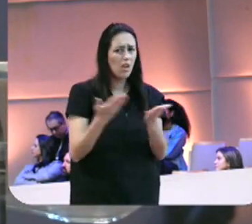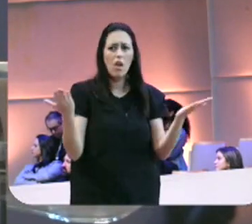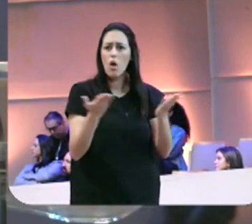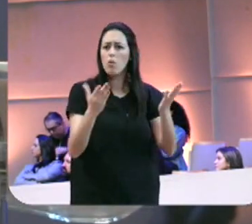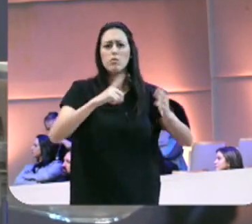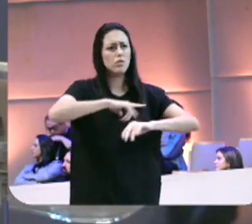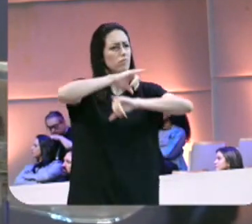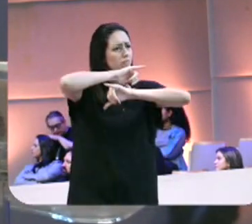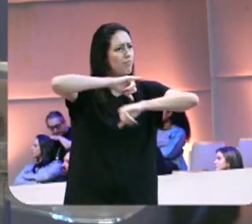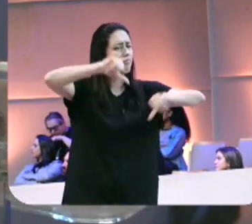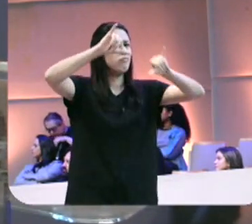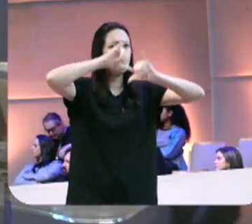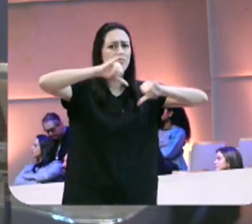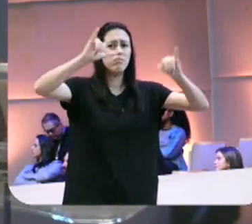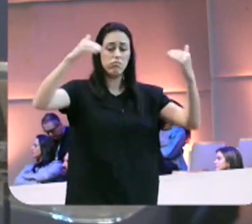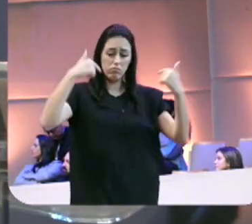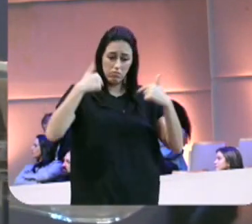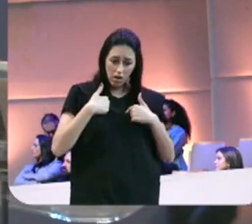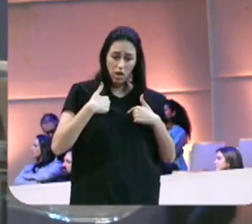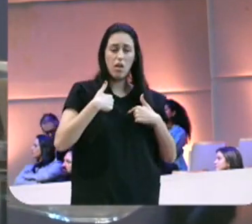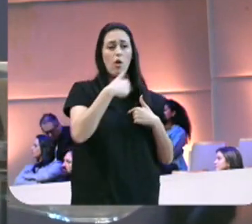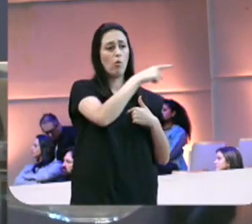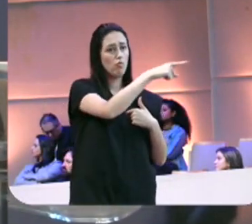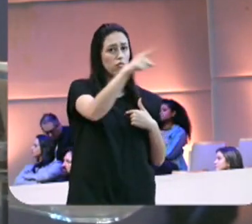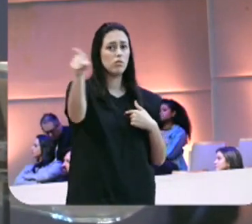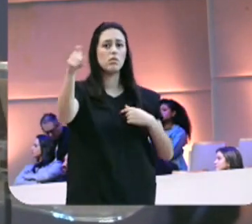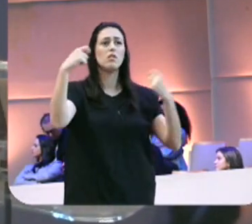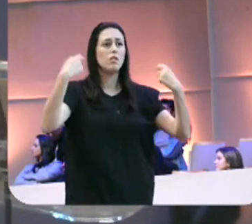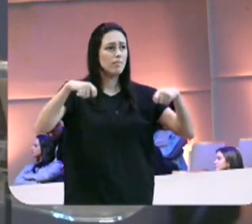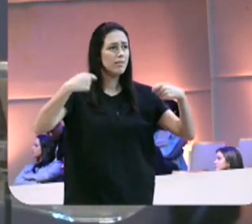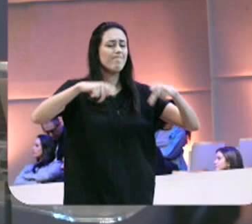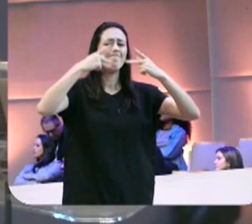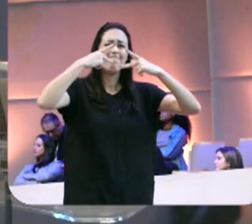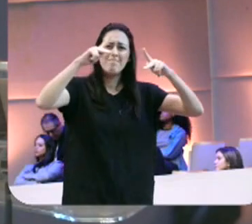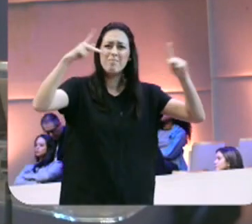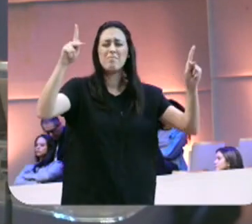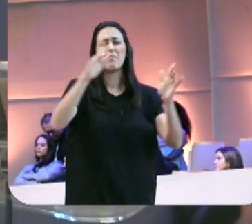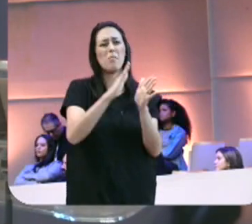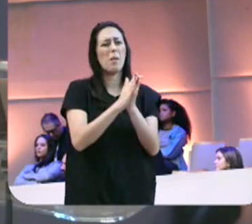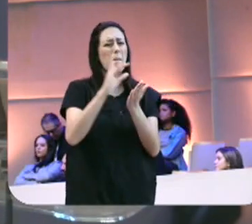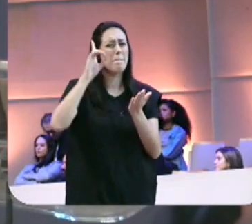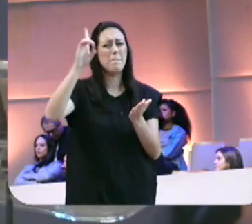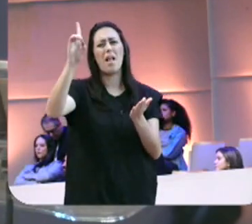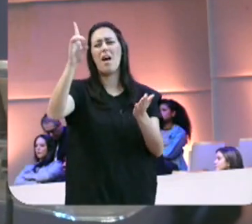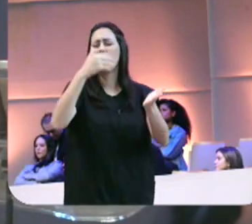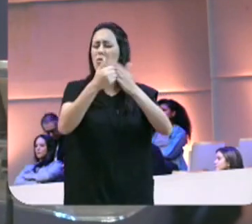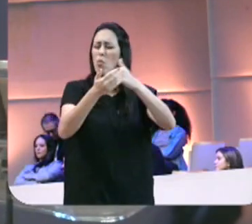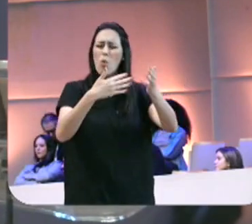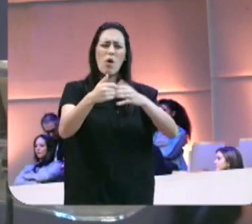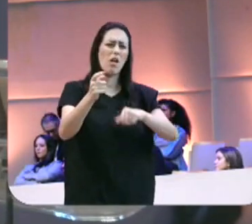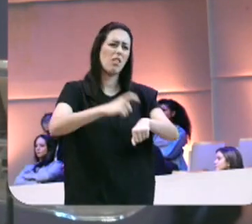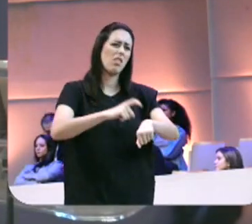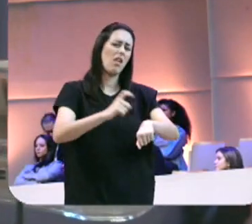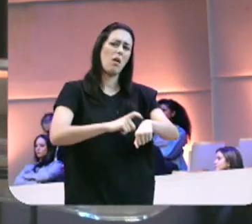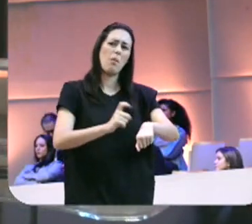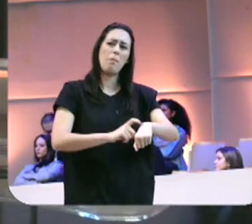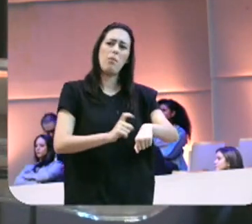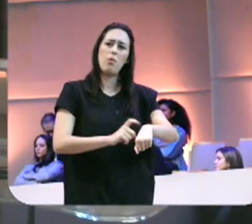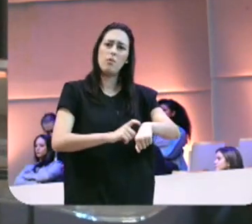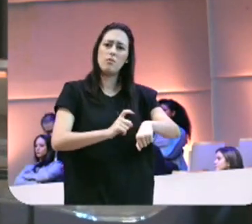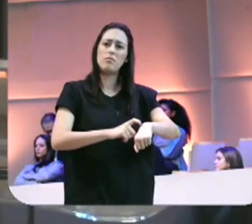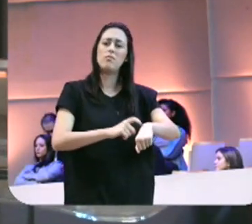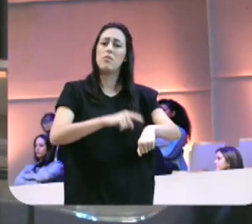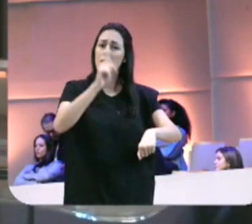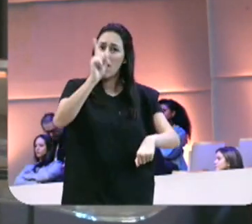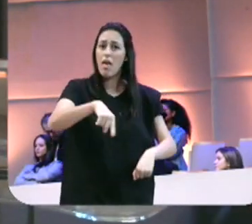de convocação também para mim e para você. Pregue a palavra em tempo e fora de tempo. Essa é a